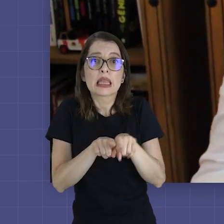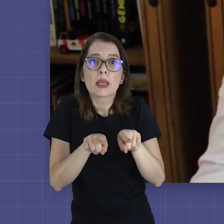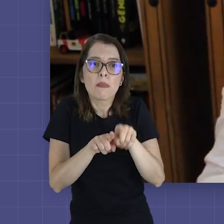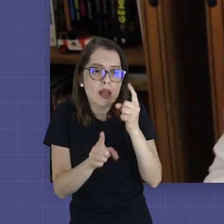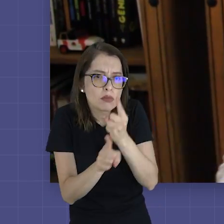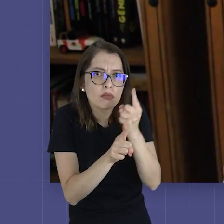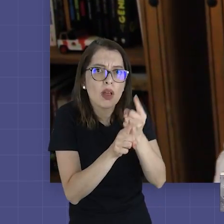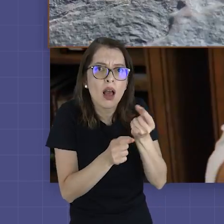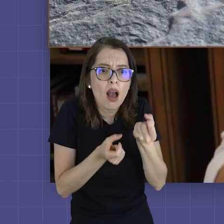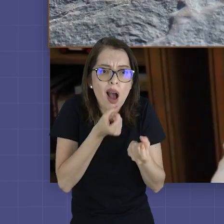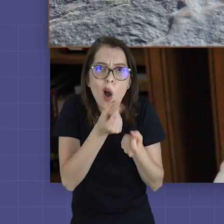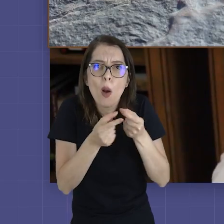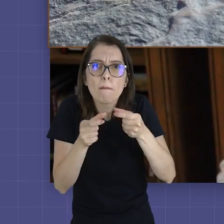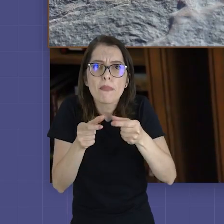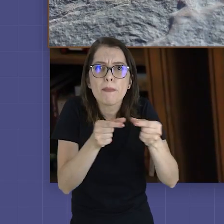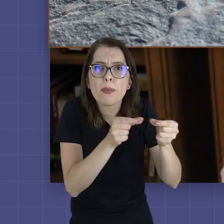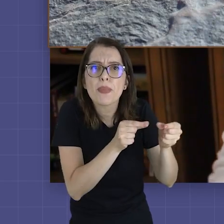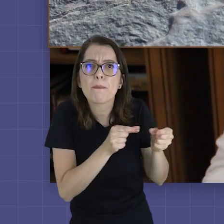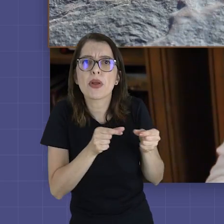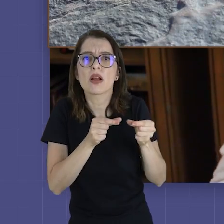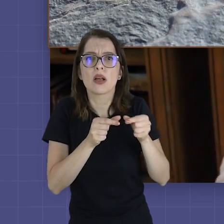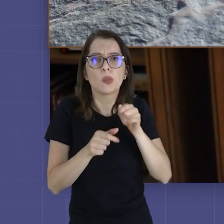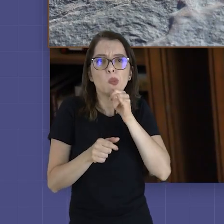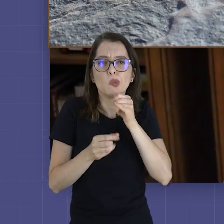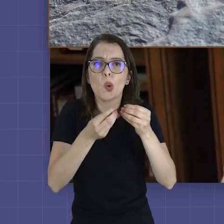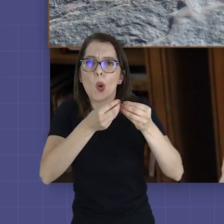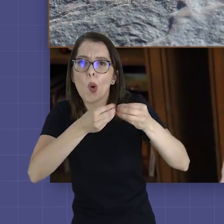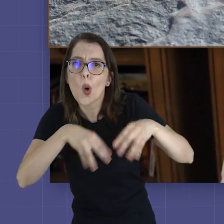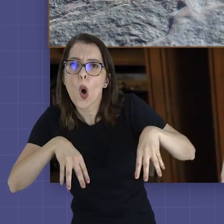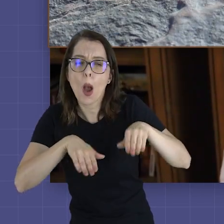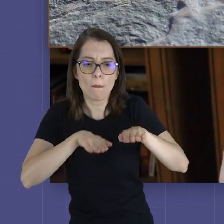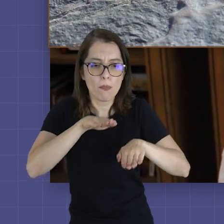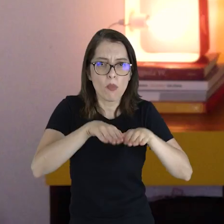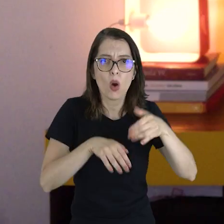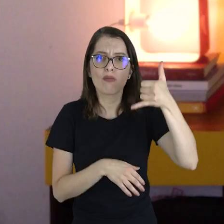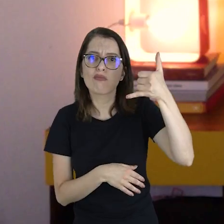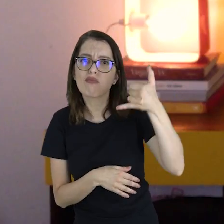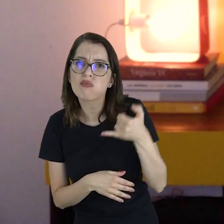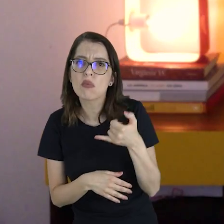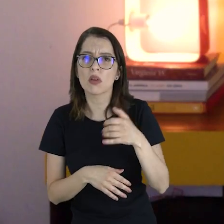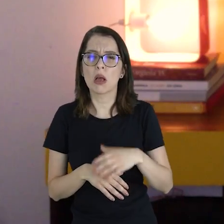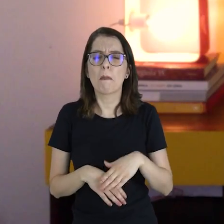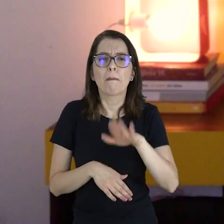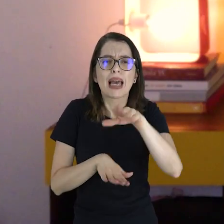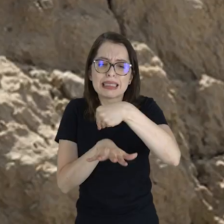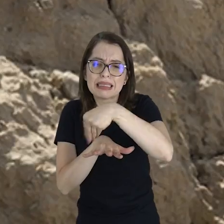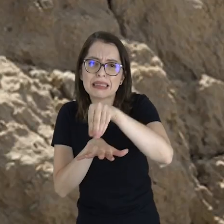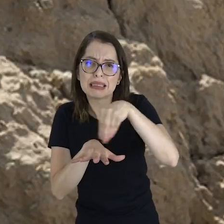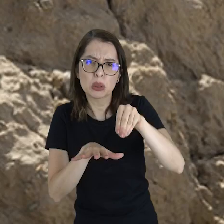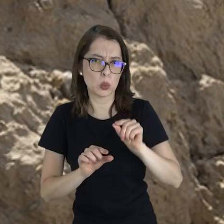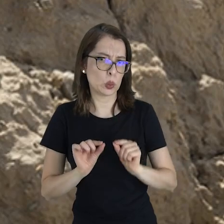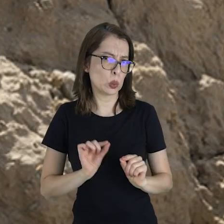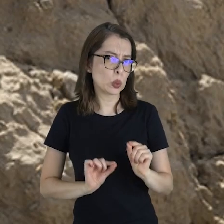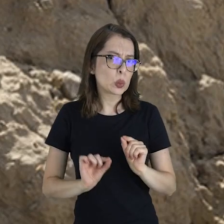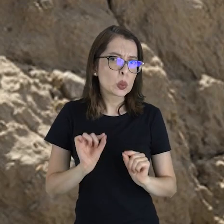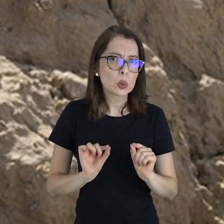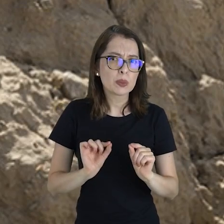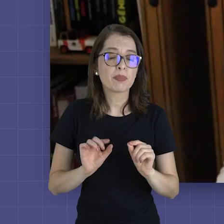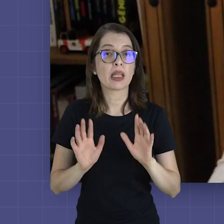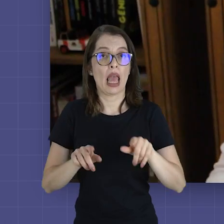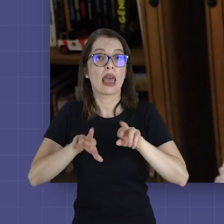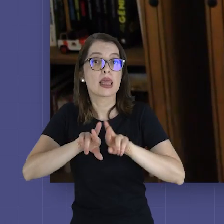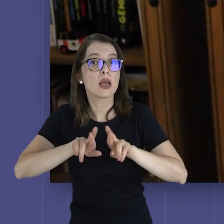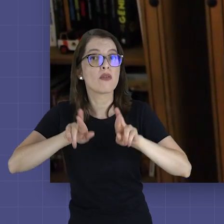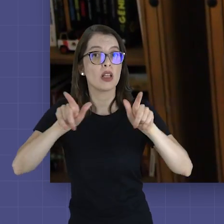também vestígios, como pegadas, ovos e até fezes fossilizadas. E o que exatamente faz uma